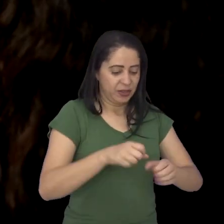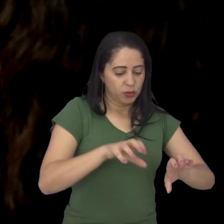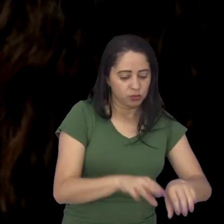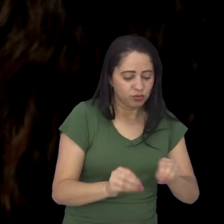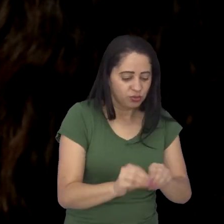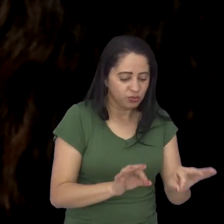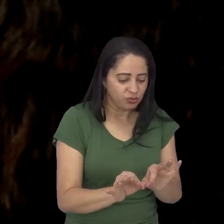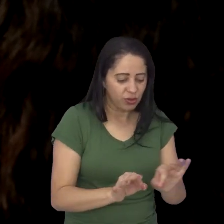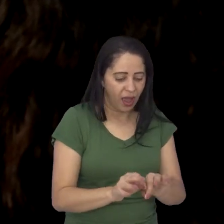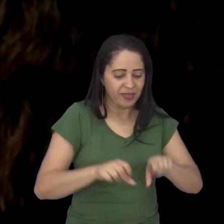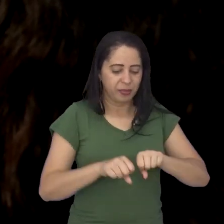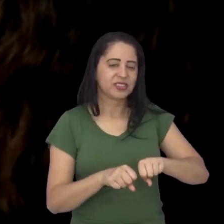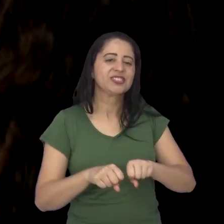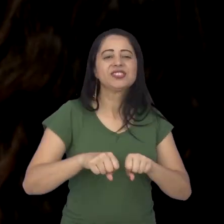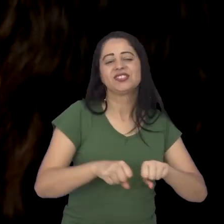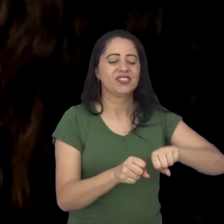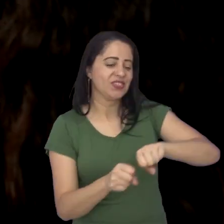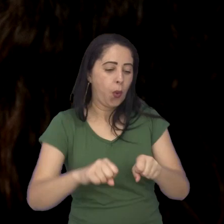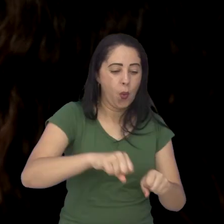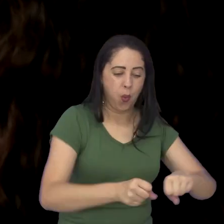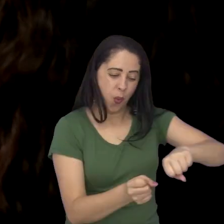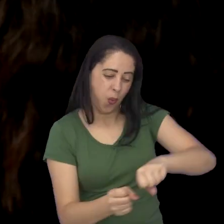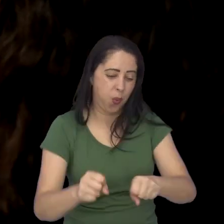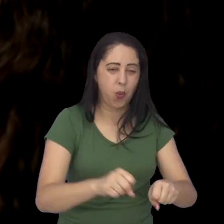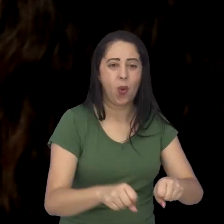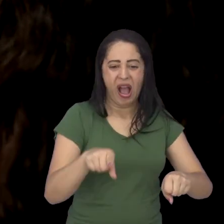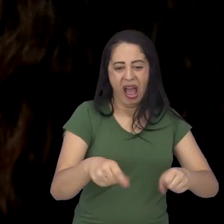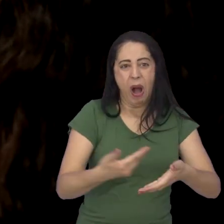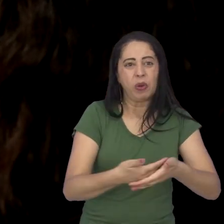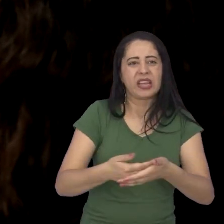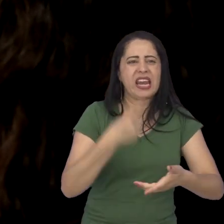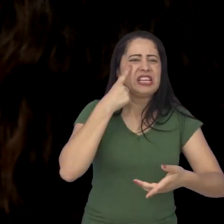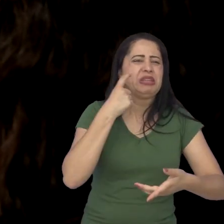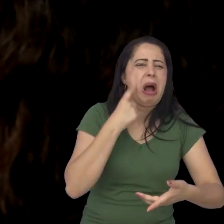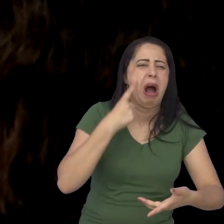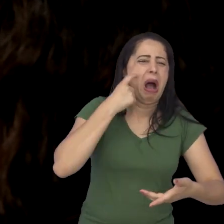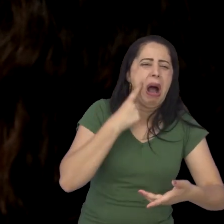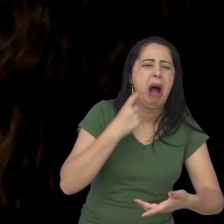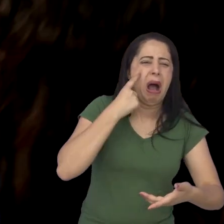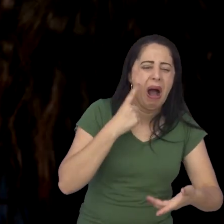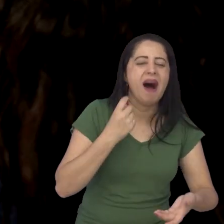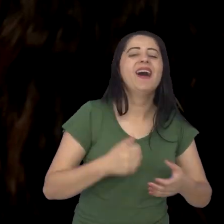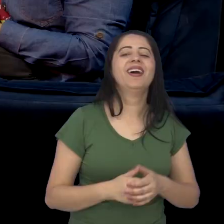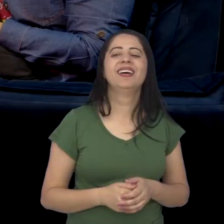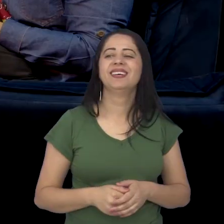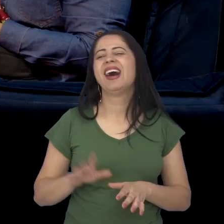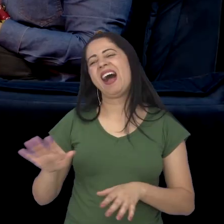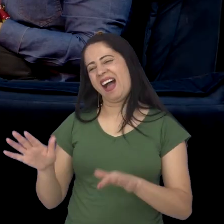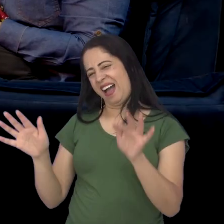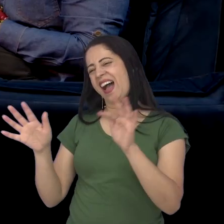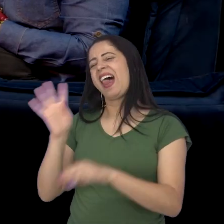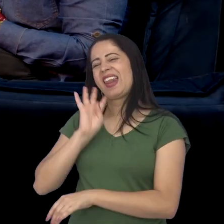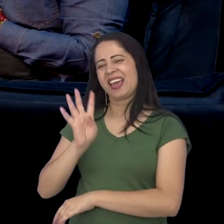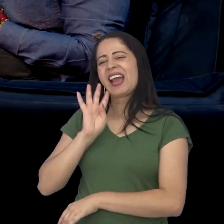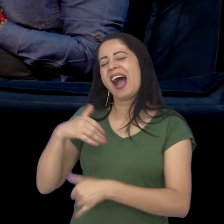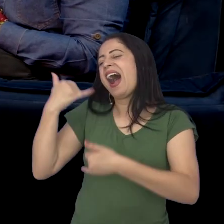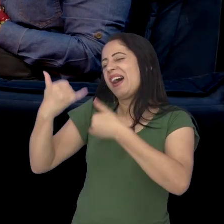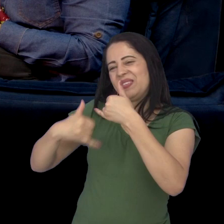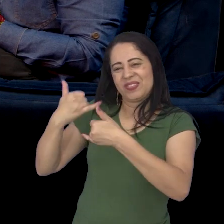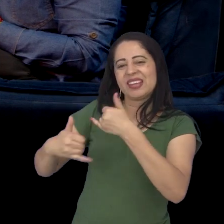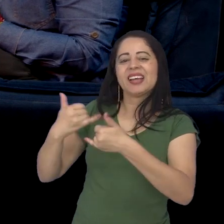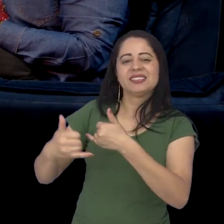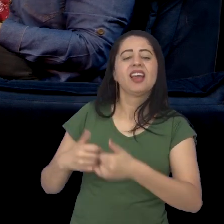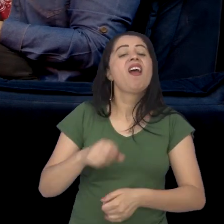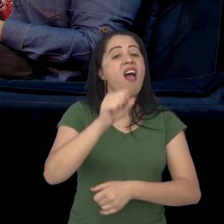terra. E quanto mais o menino chorava, mais eu andava rápido e o pobrezinho sacudia lá dentro. Mas aí vocês curtiram bastante, ele tá vivo, né?